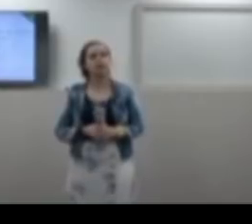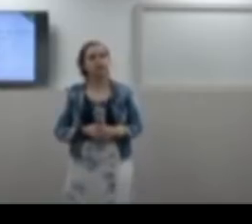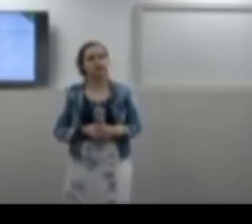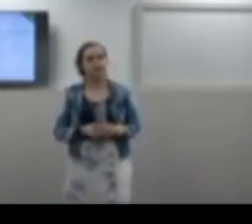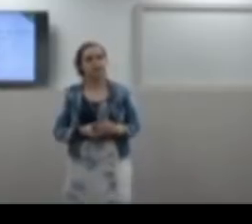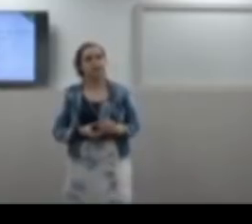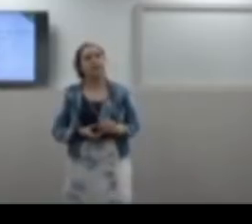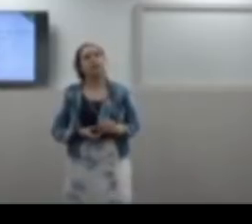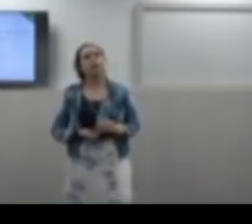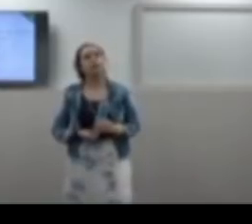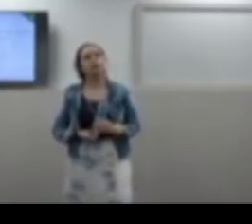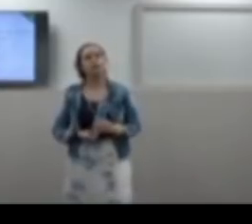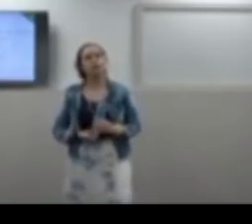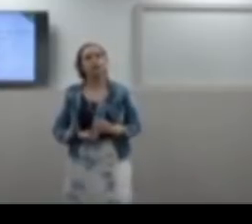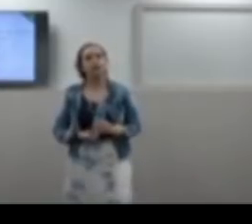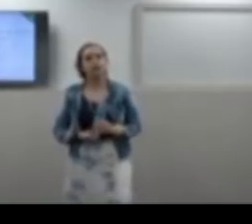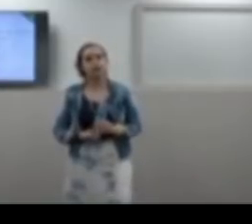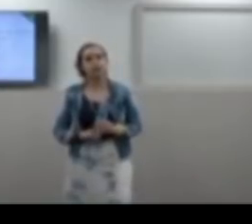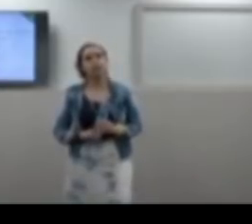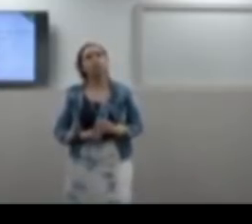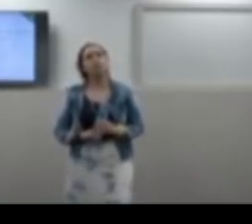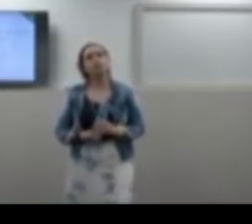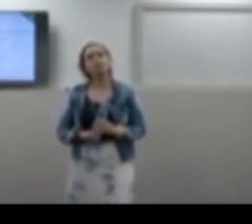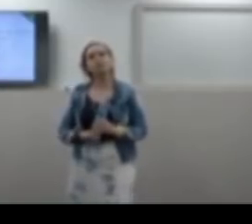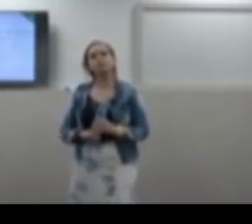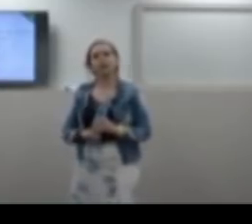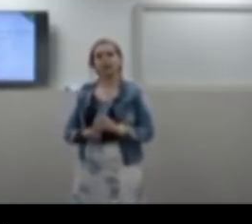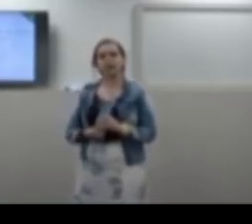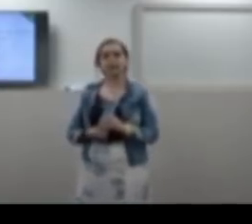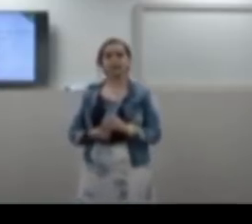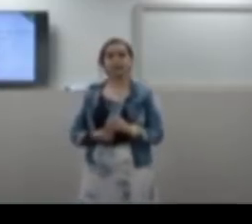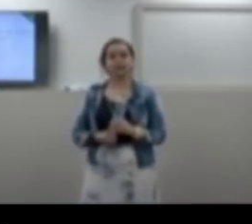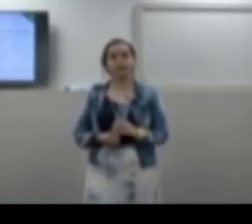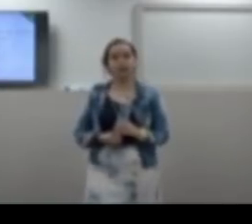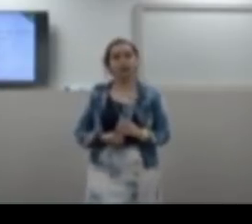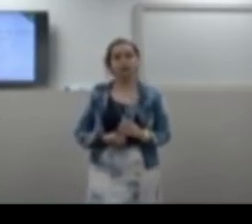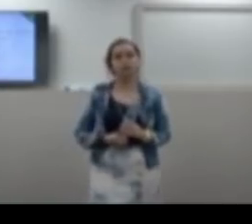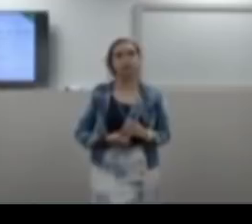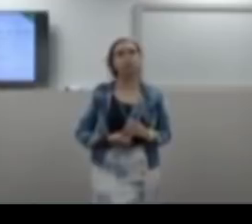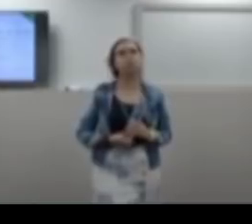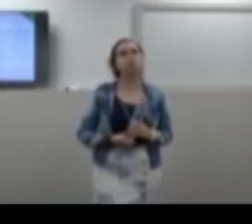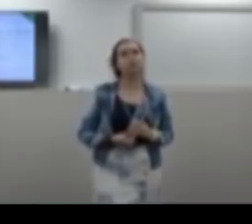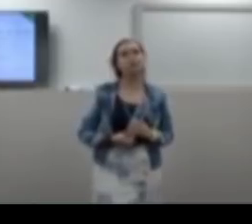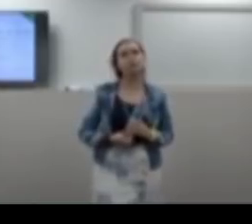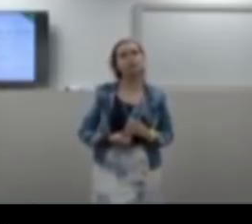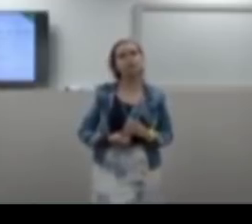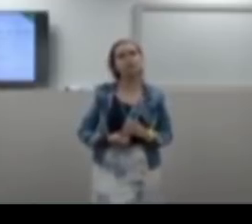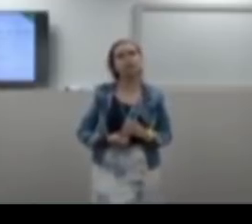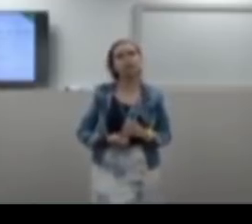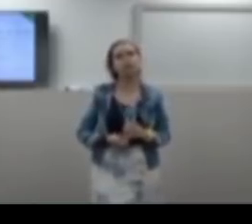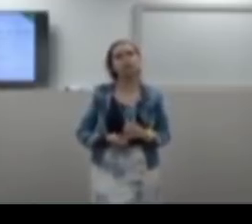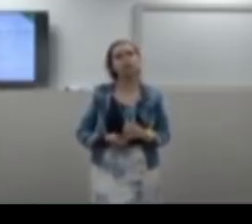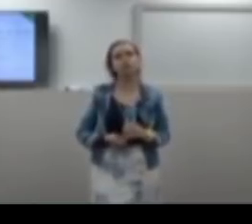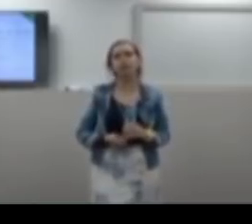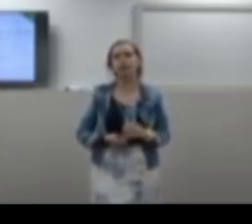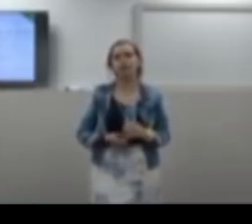das araucárias. Número 1 é, então, os domínios das pradarias e das araucárias estão concentrados principalmente no sul do